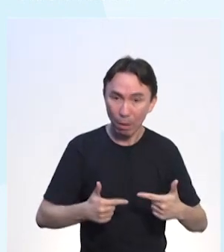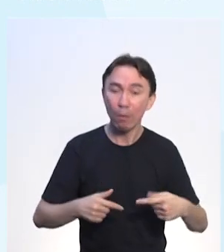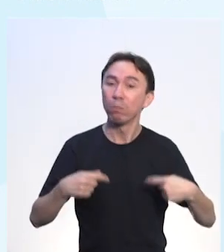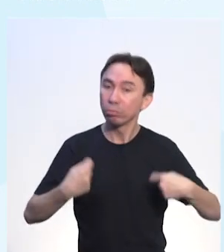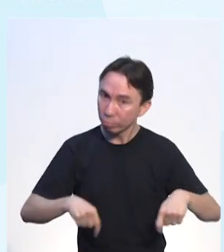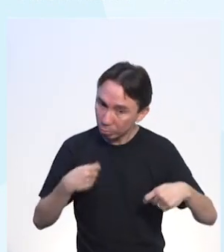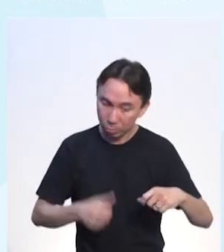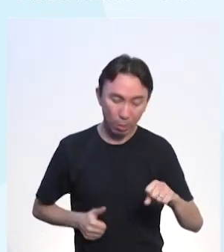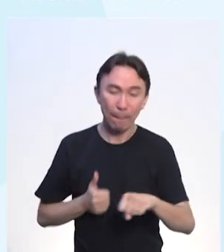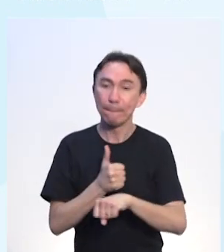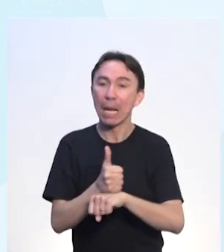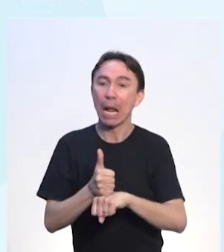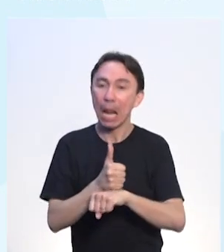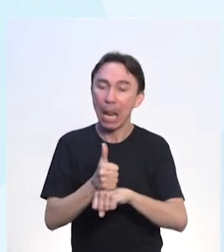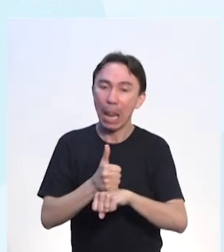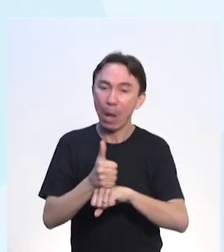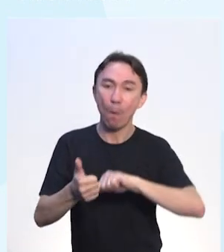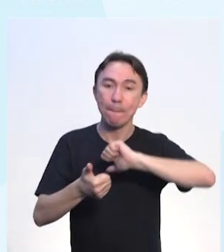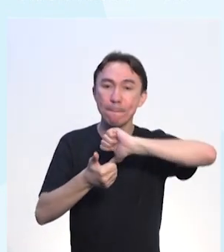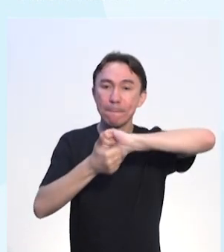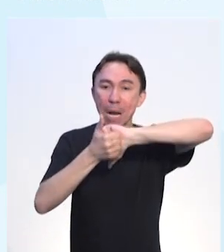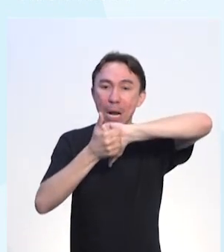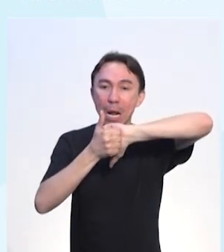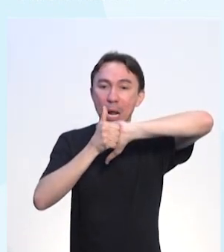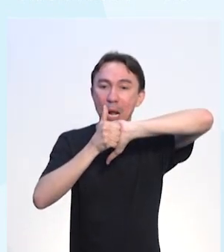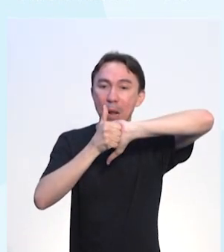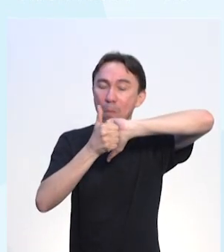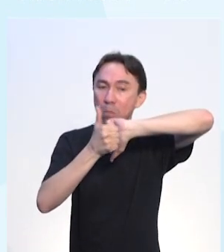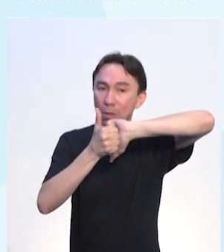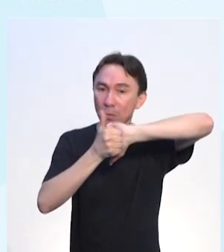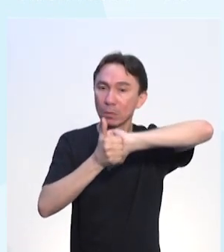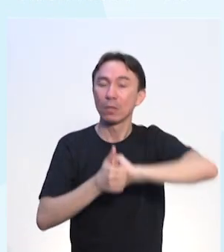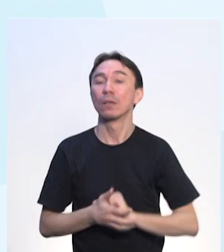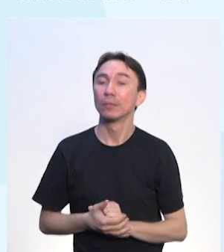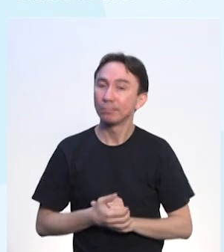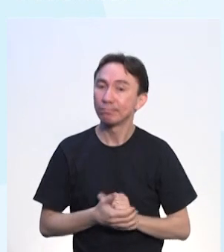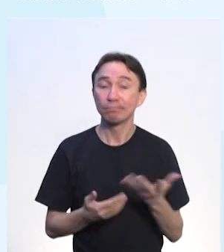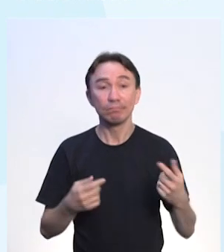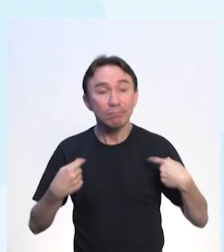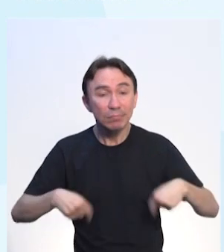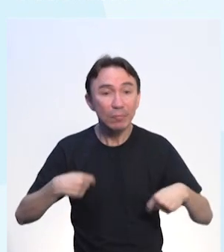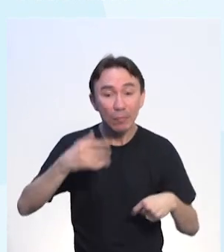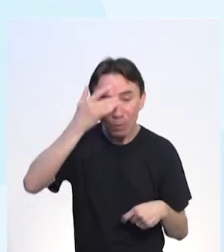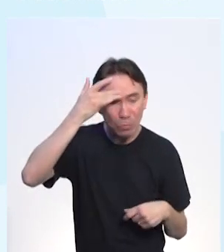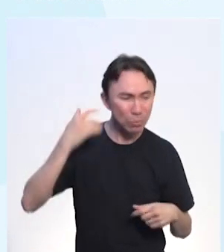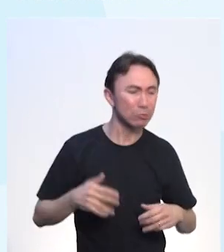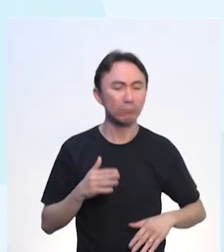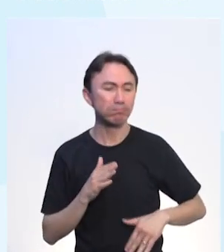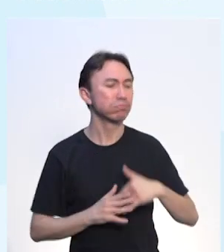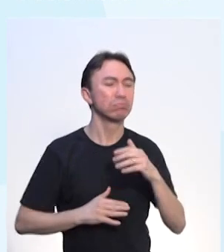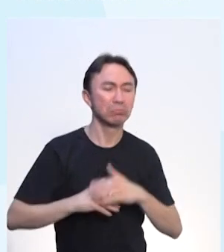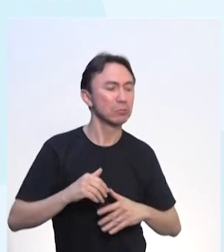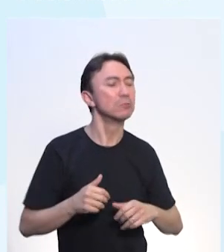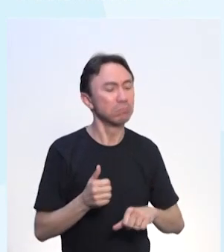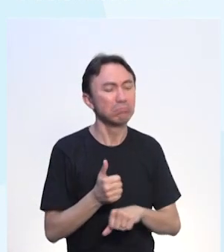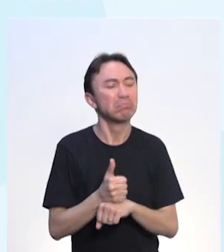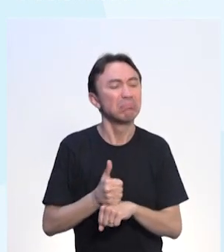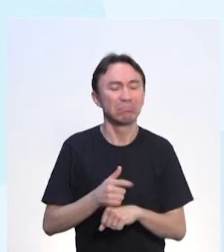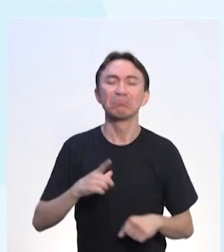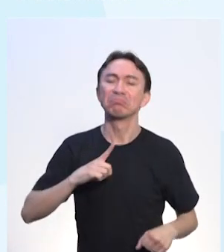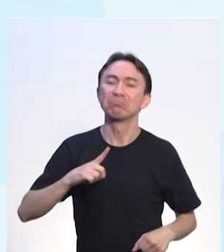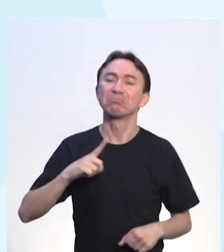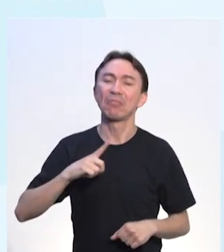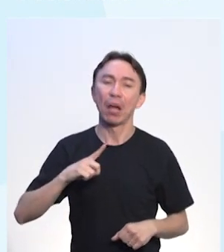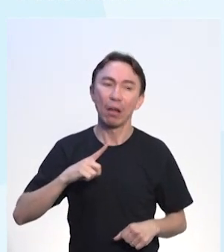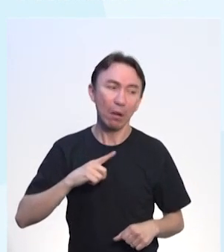pelas máquinas, mas precisa de pessoas especializadas para poder comandar essas máquinas, né, para poder organizar esse